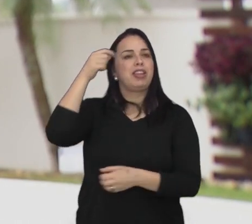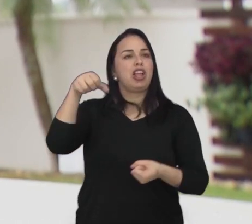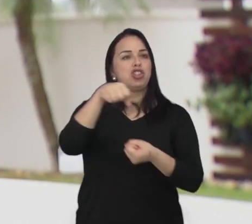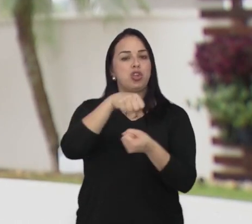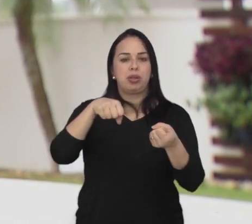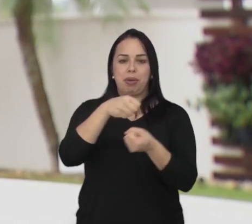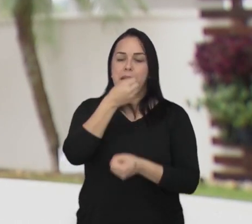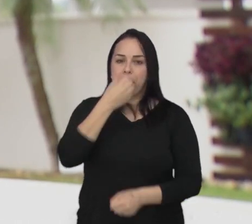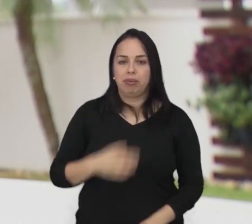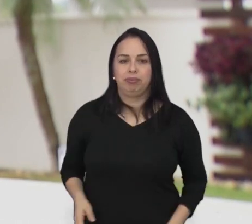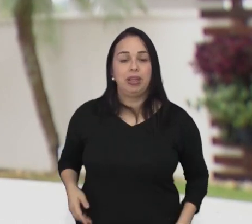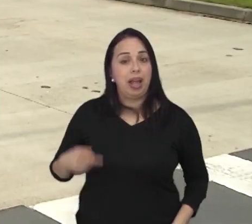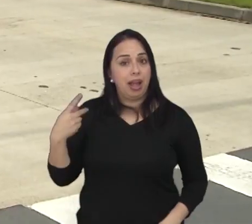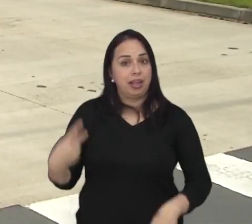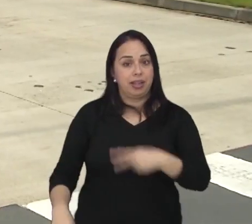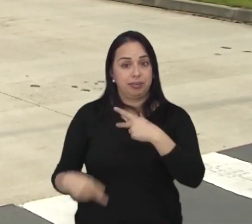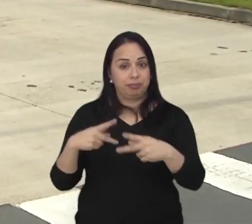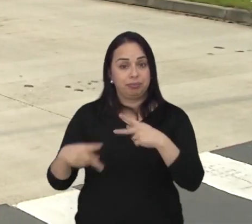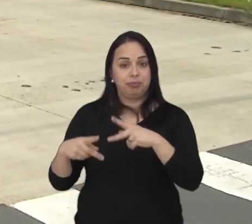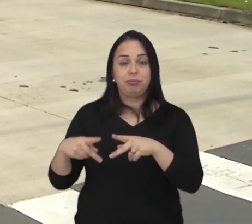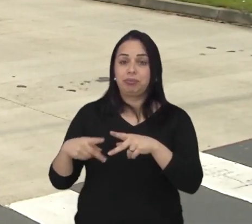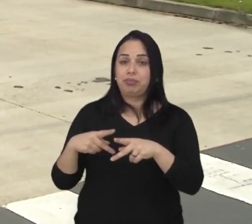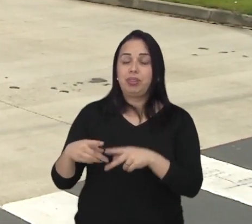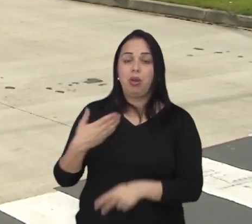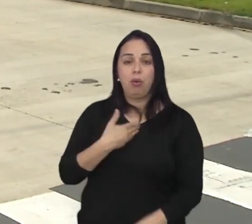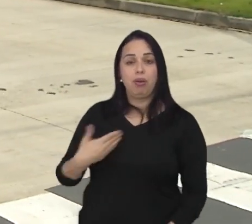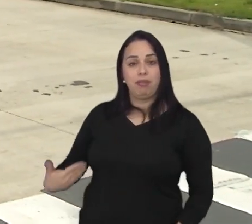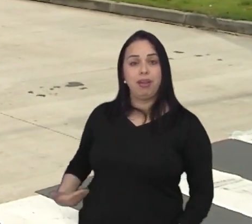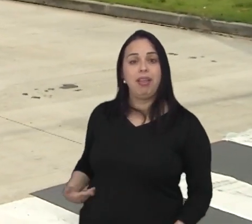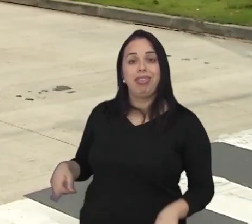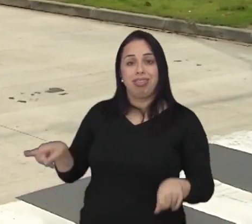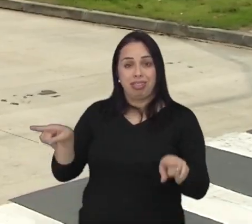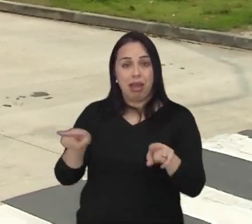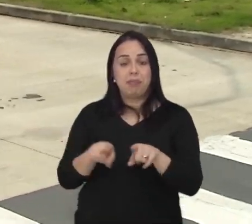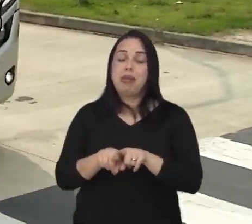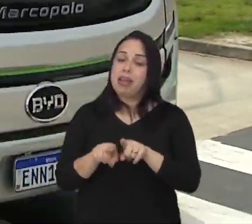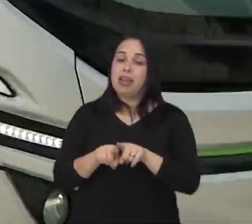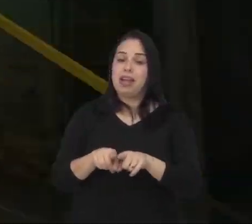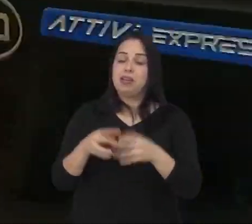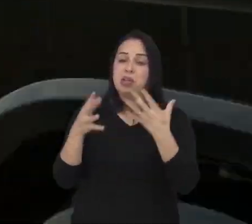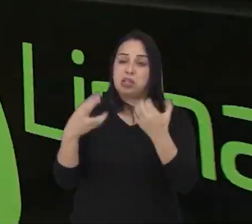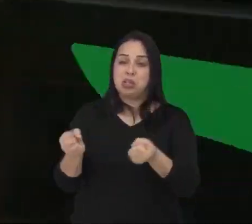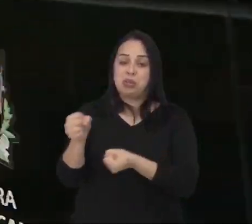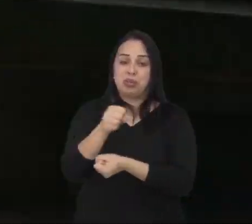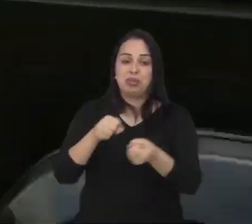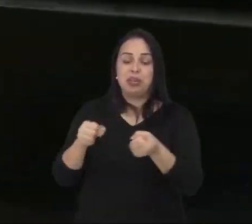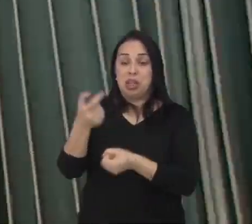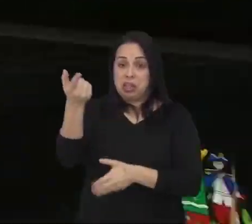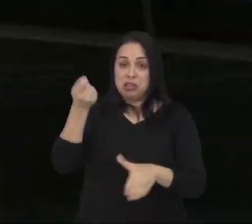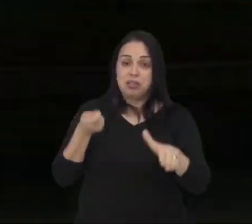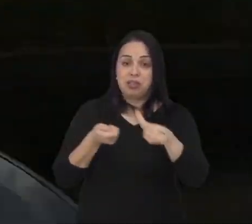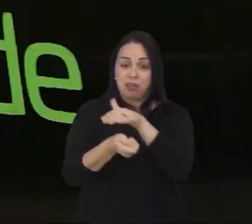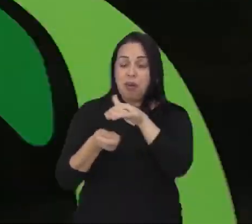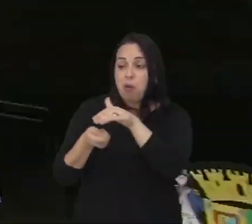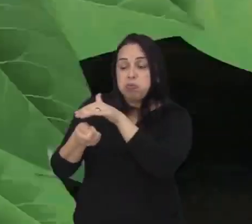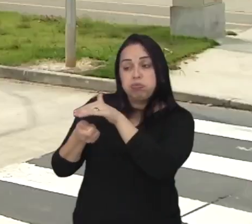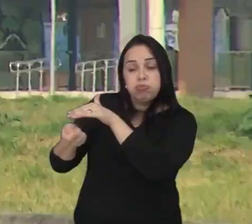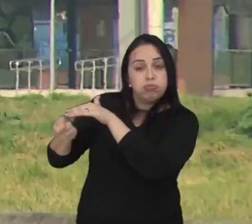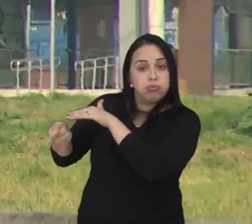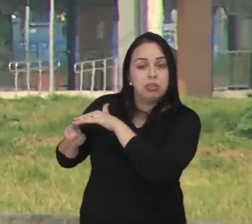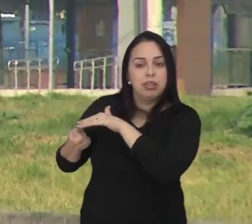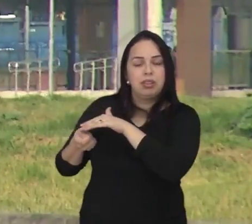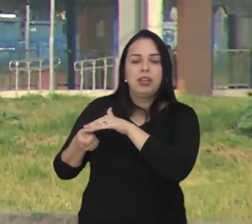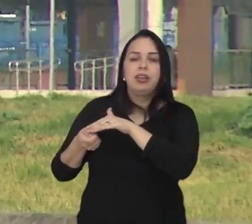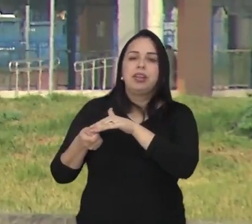esse pensamento da sustentabilidade. Em São José dos Campos, o poder público também segue essa tendência e tem investido